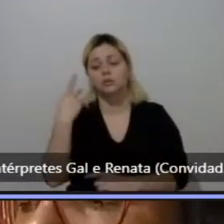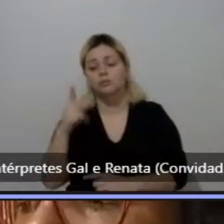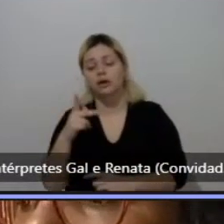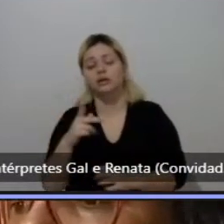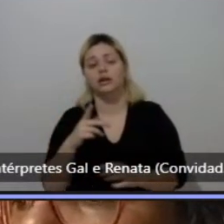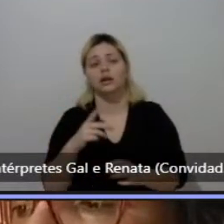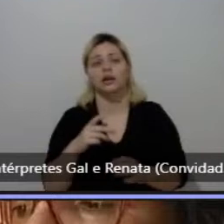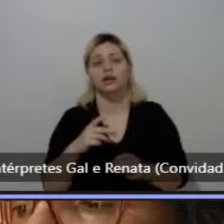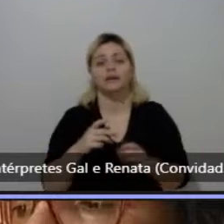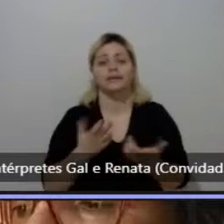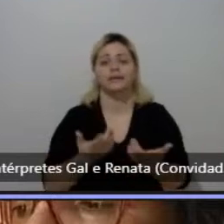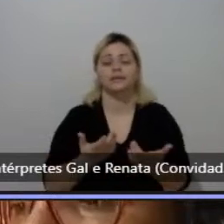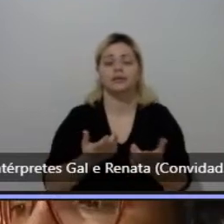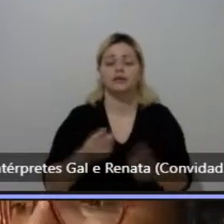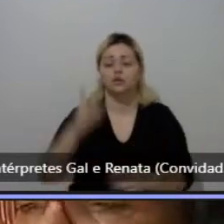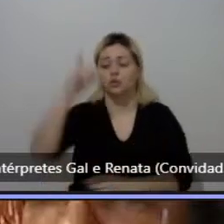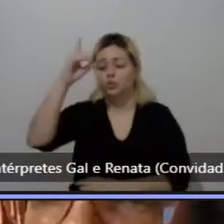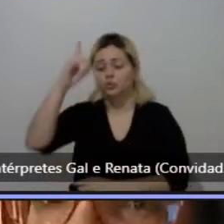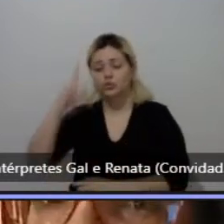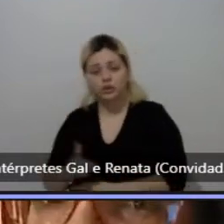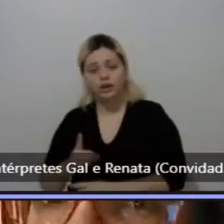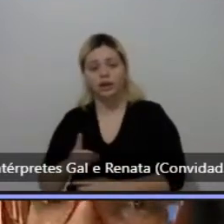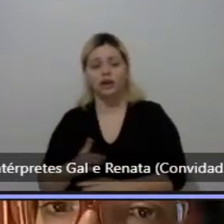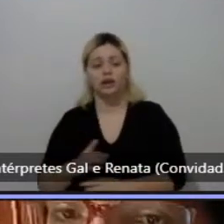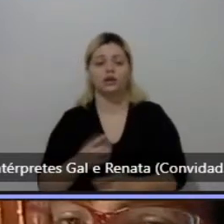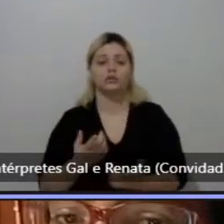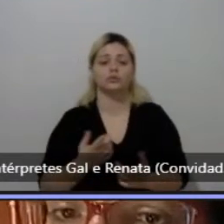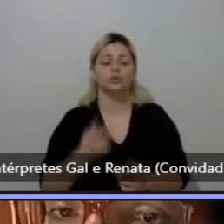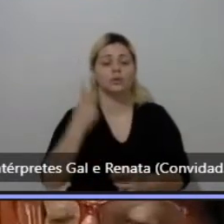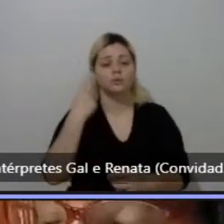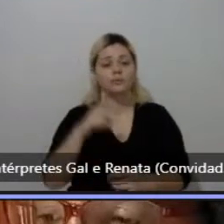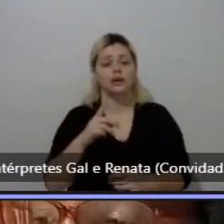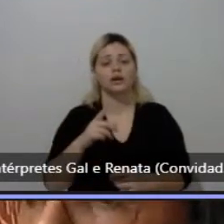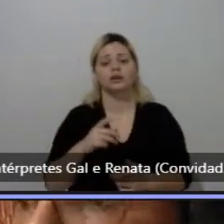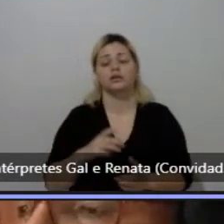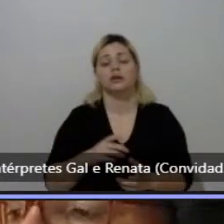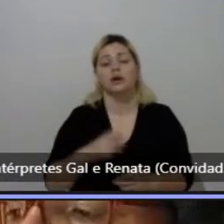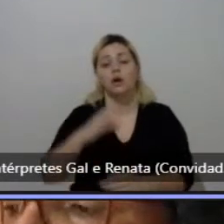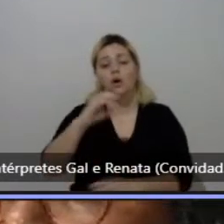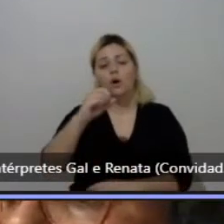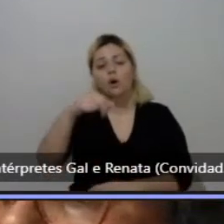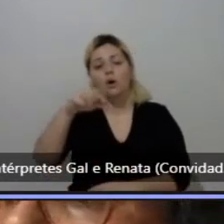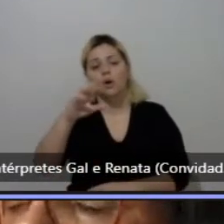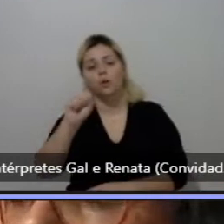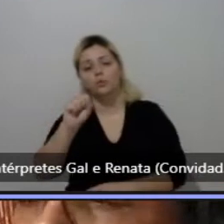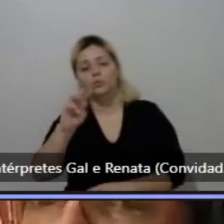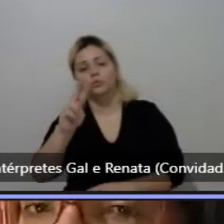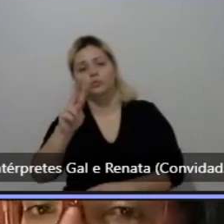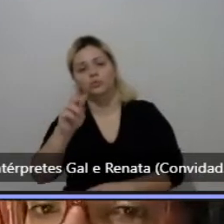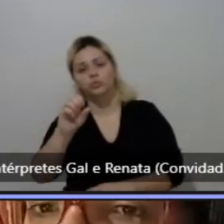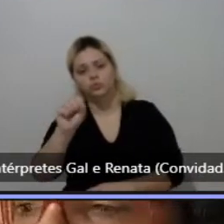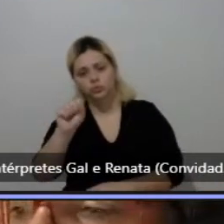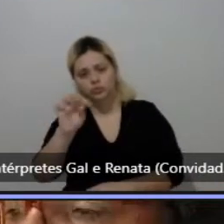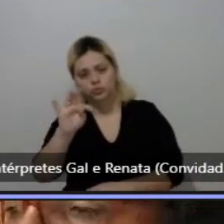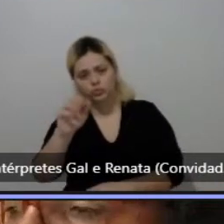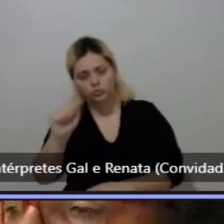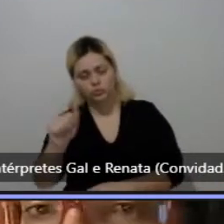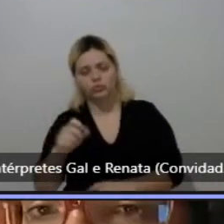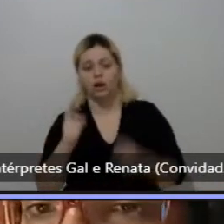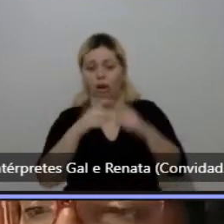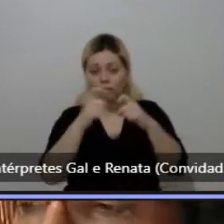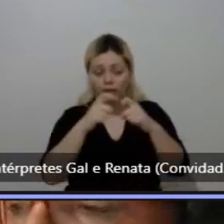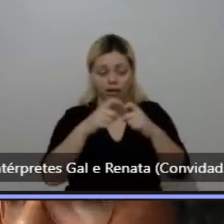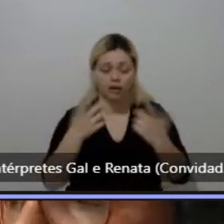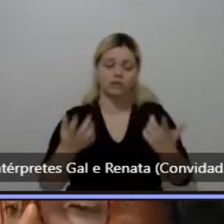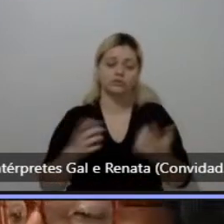concretizam o direito à consulta prévia, que não foi regulamentado pelo Estado brasileiro, de como que essas comunidades querem